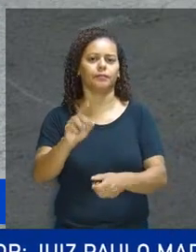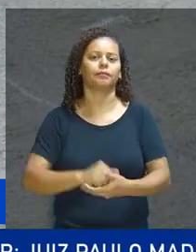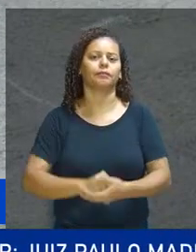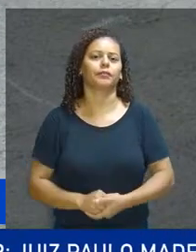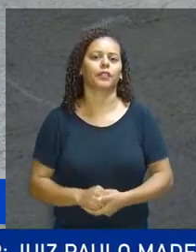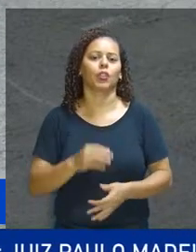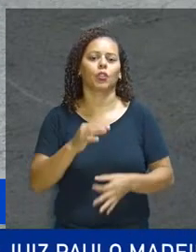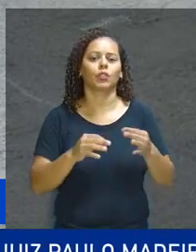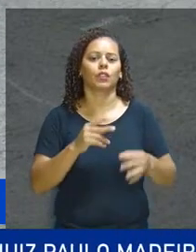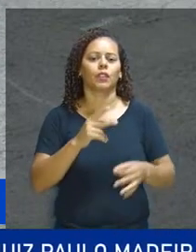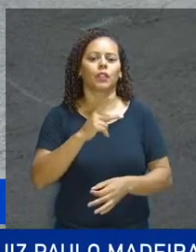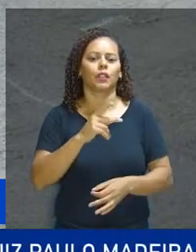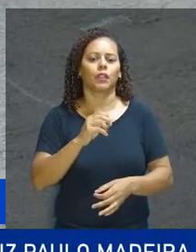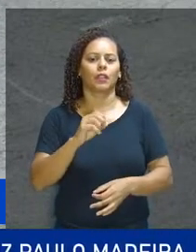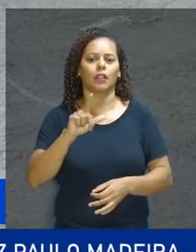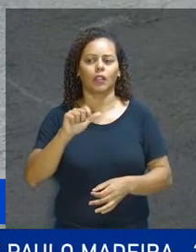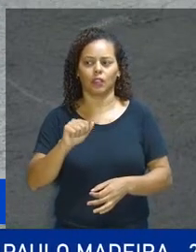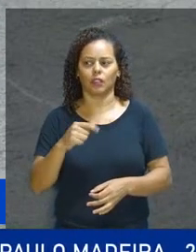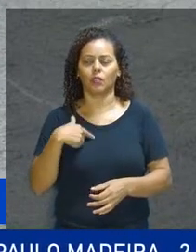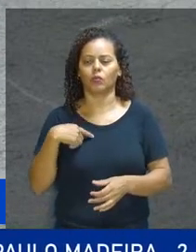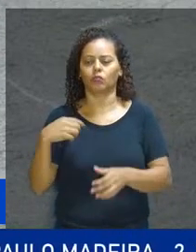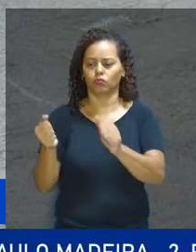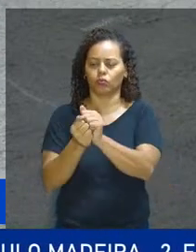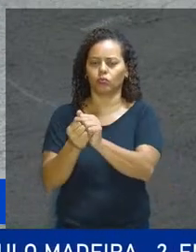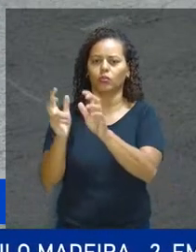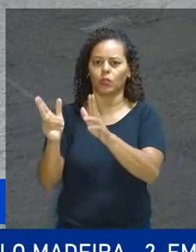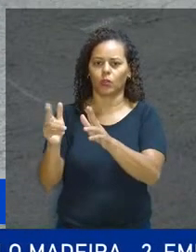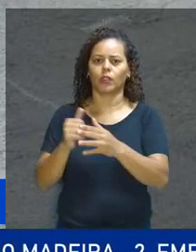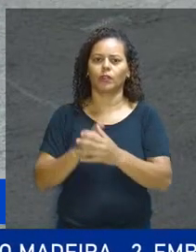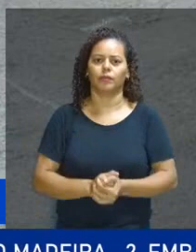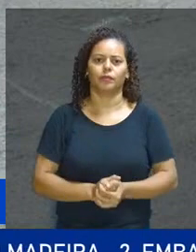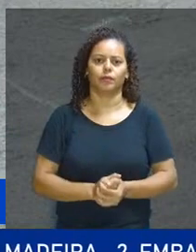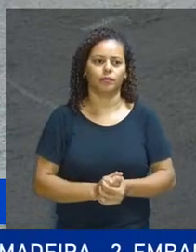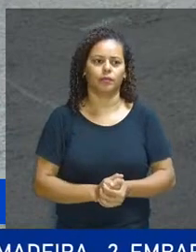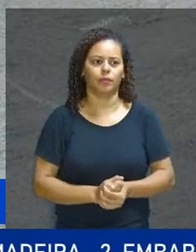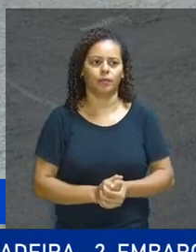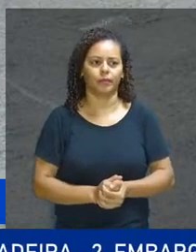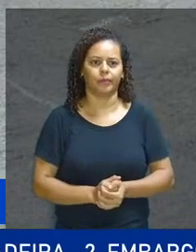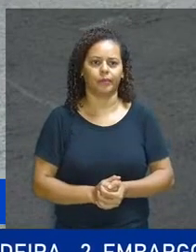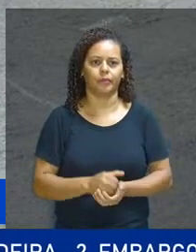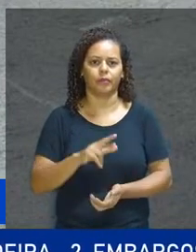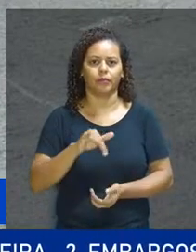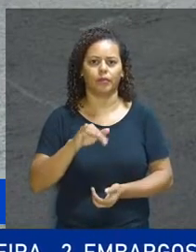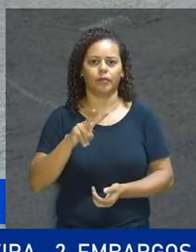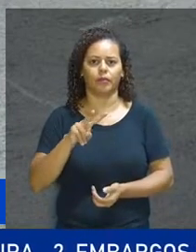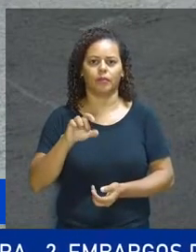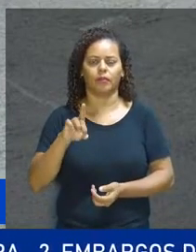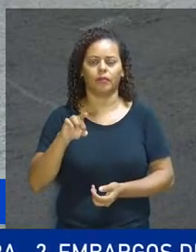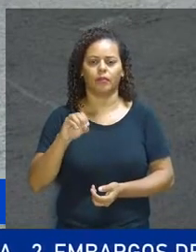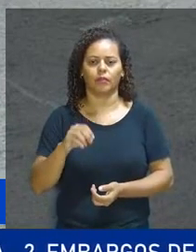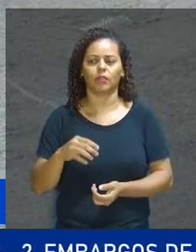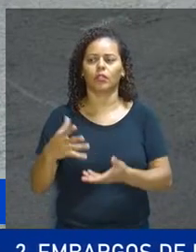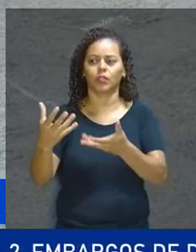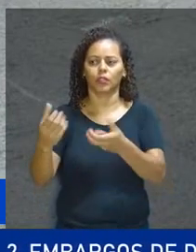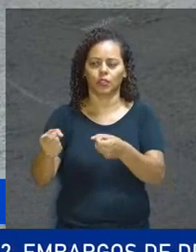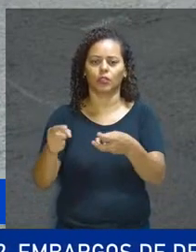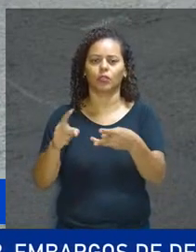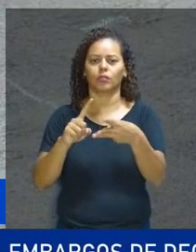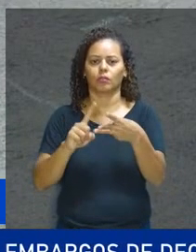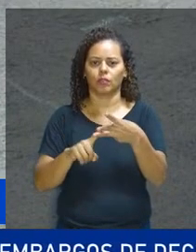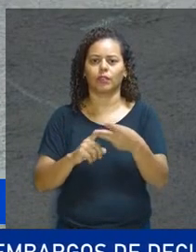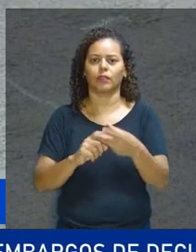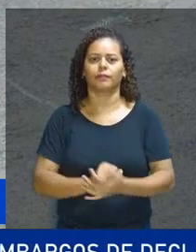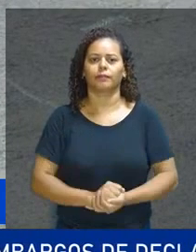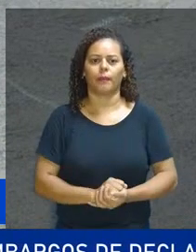Santos. Acompanho o relator, presidente. Luiz Rivaldo Valente. Acompanho o relator, senhor presidente. Luiz Anselmo